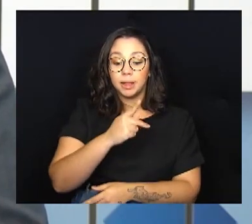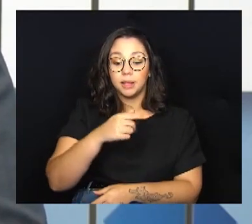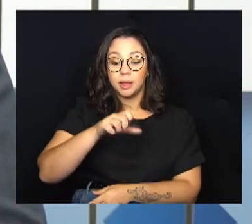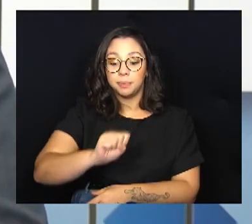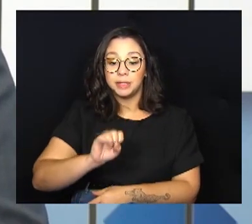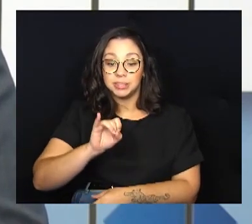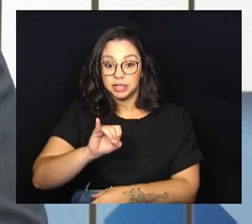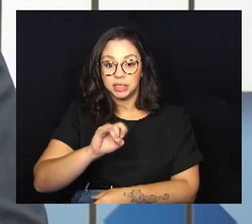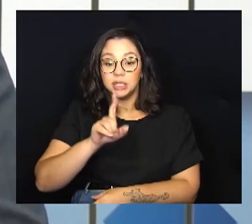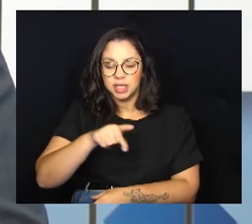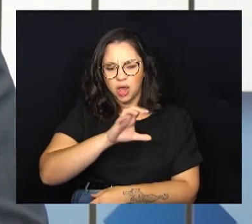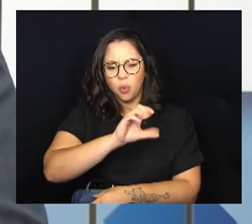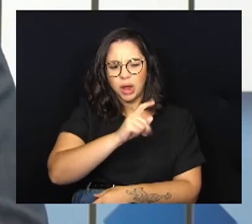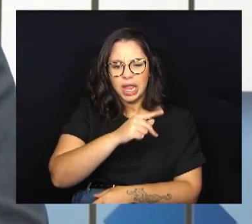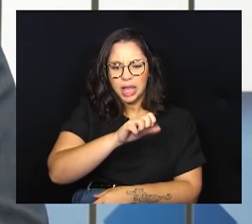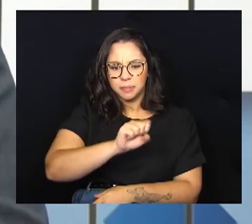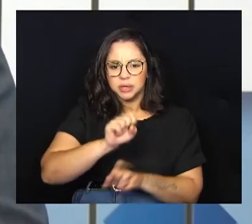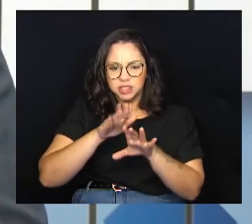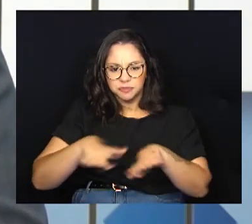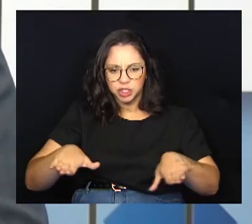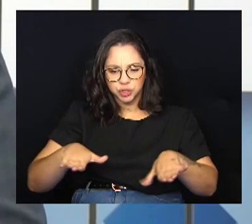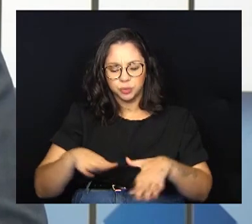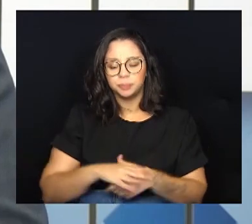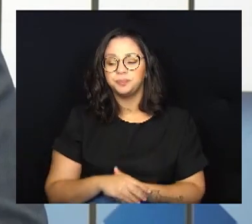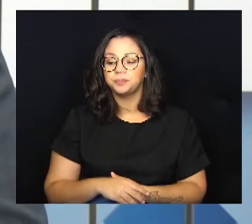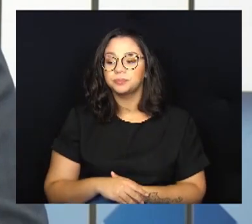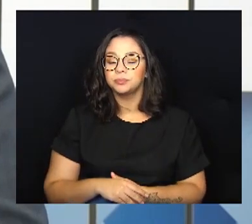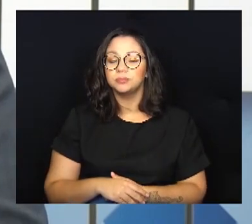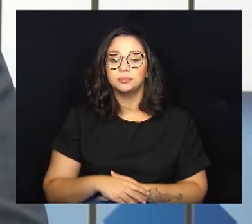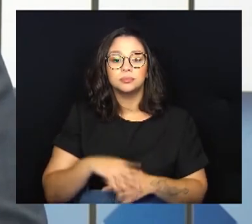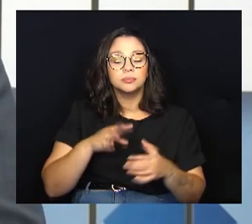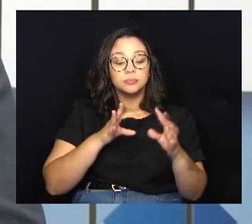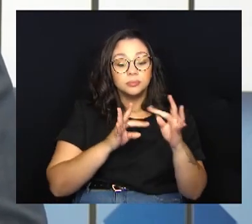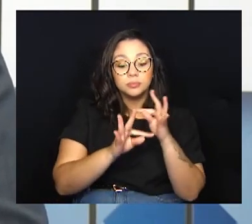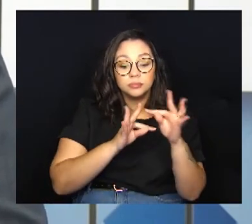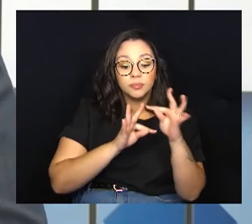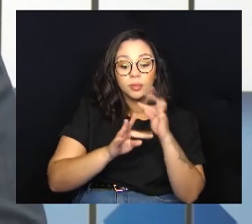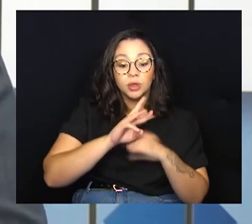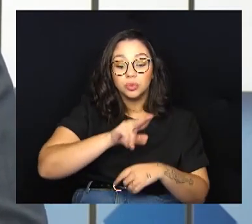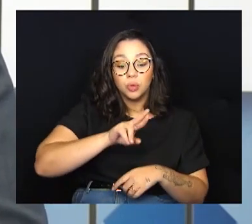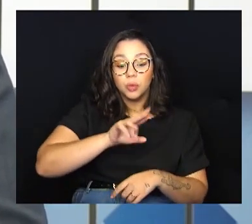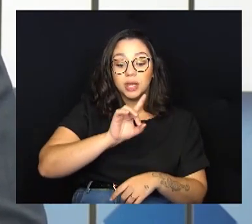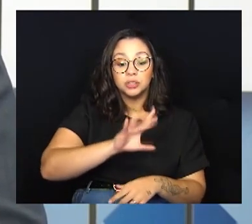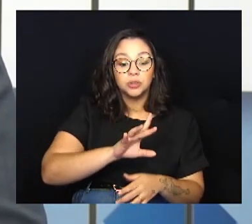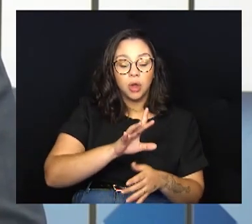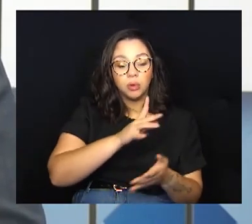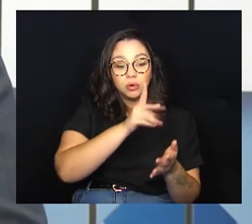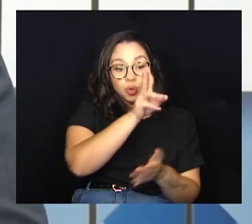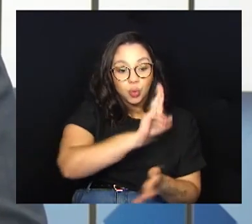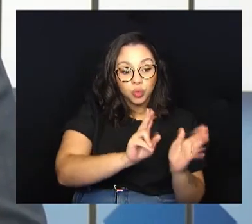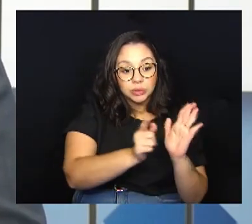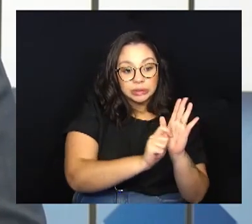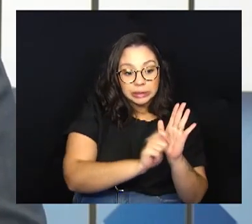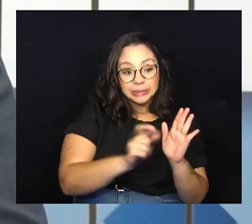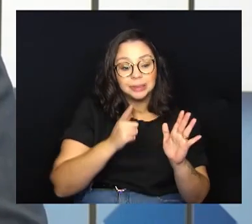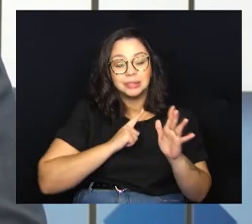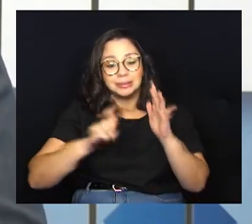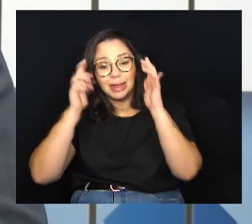prevenção. E pensando até nessa necessidade que Campinas tem de ter uma política